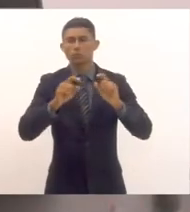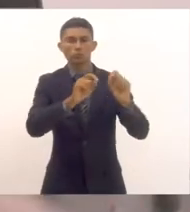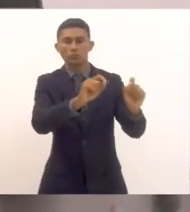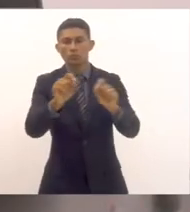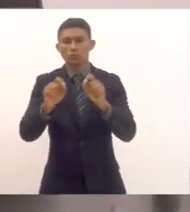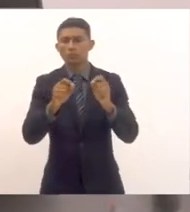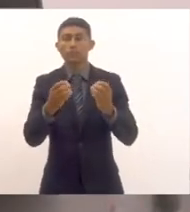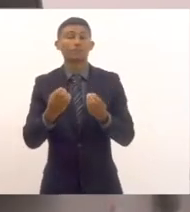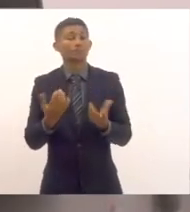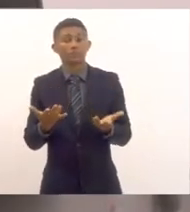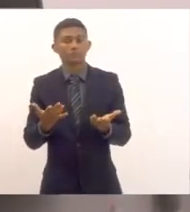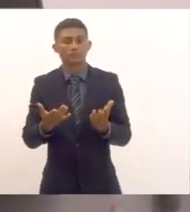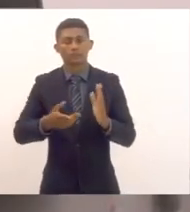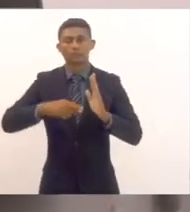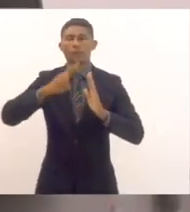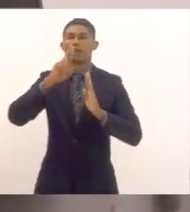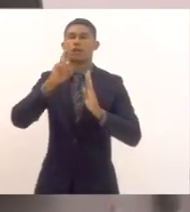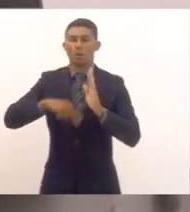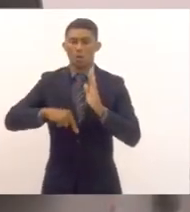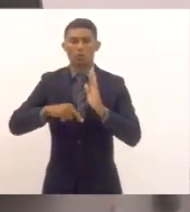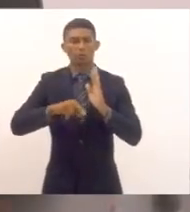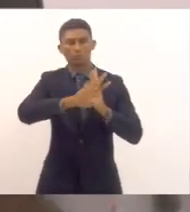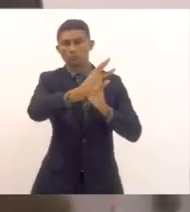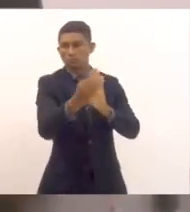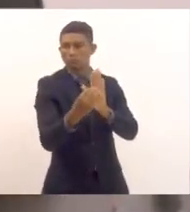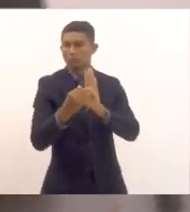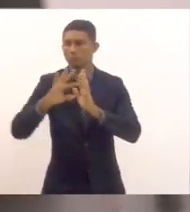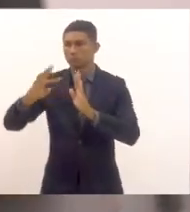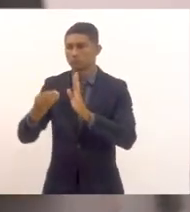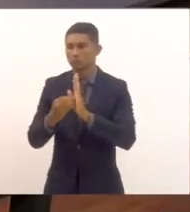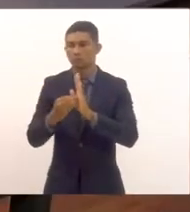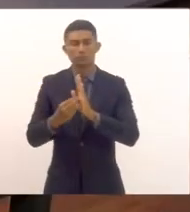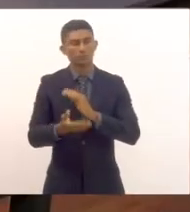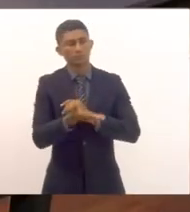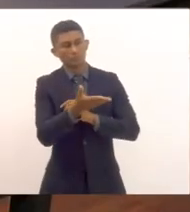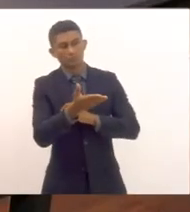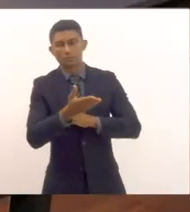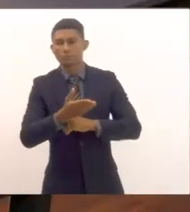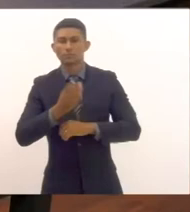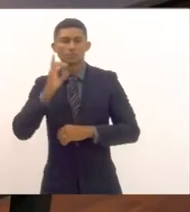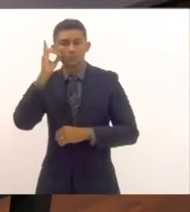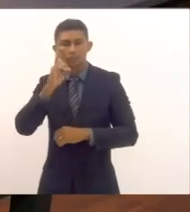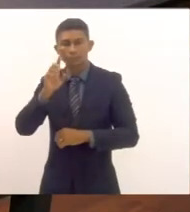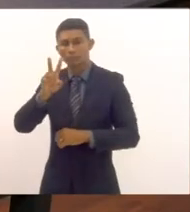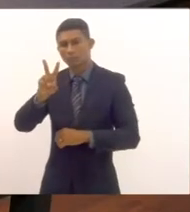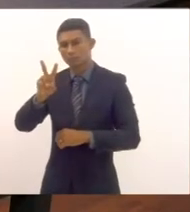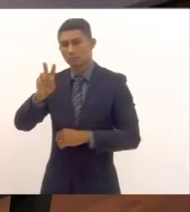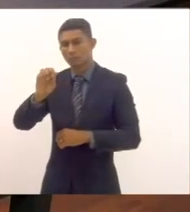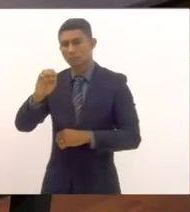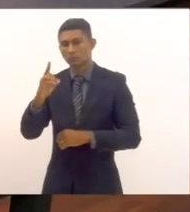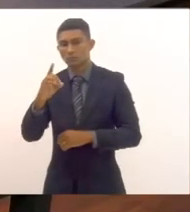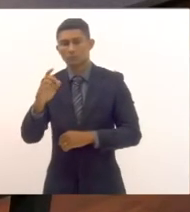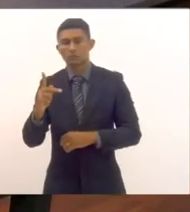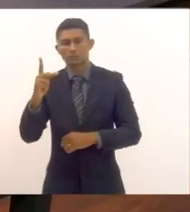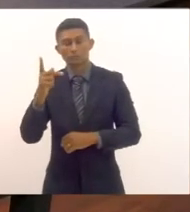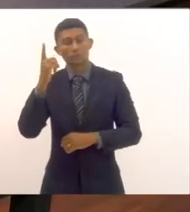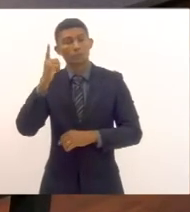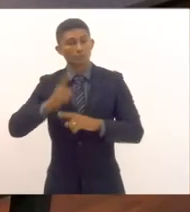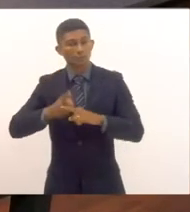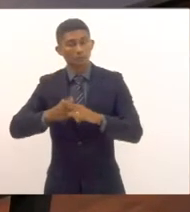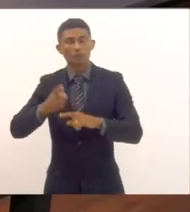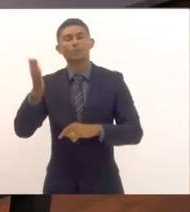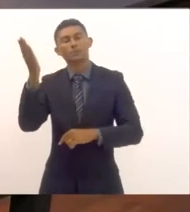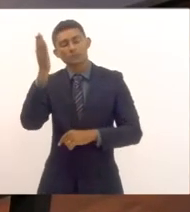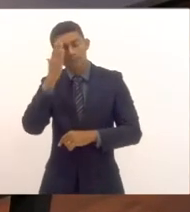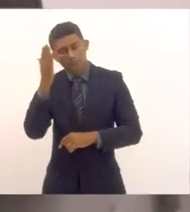dentro do relatório do nosso Deputado waldeck porque a gente sabe que ser publicado no boletim